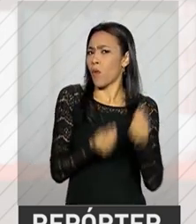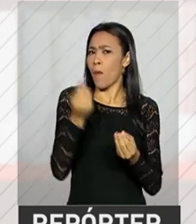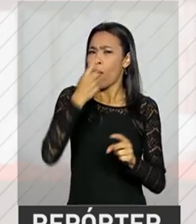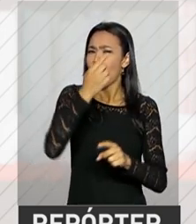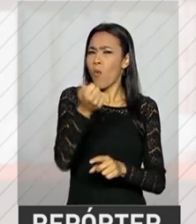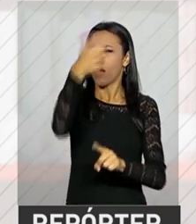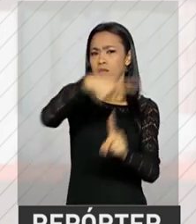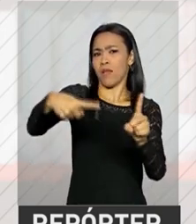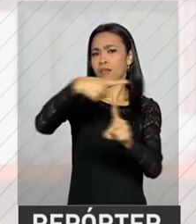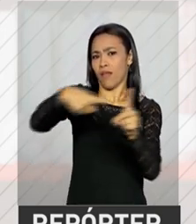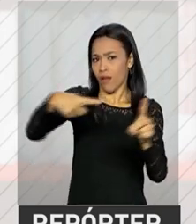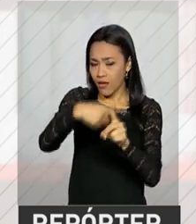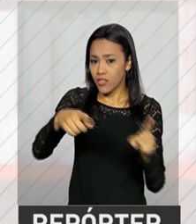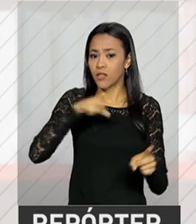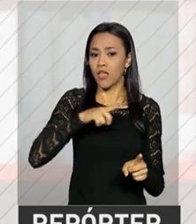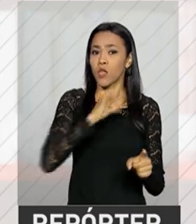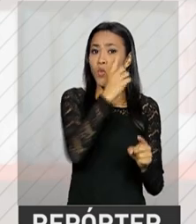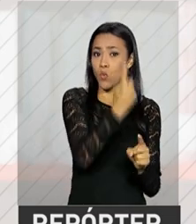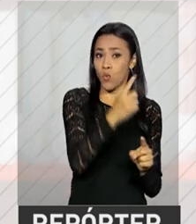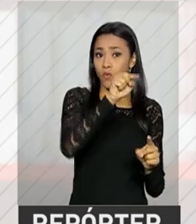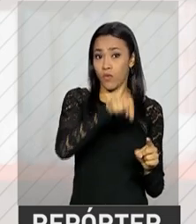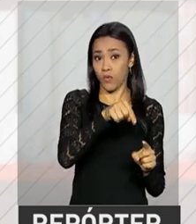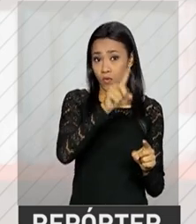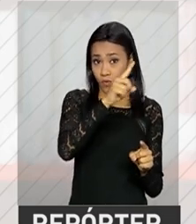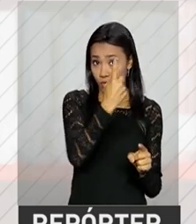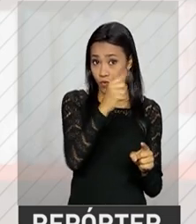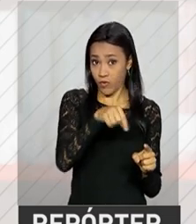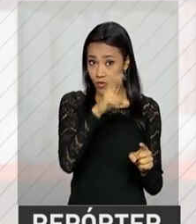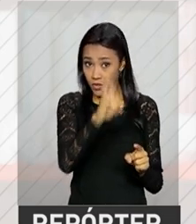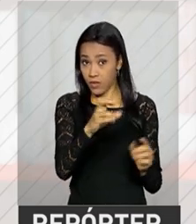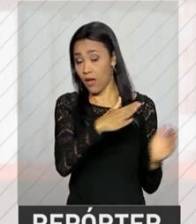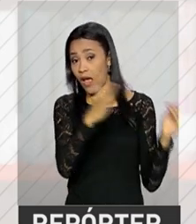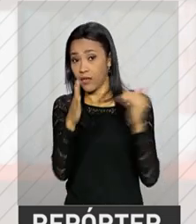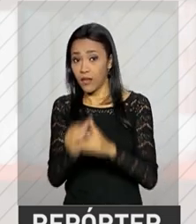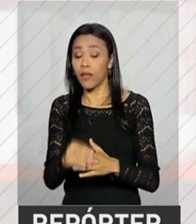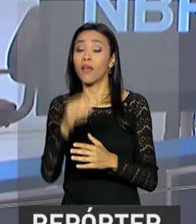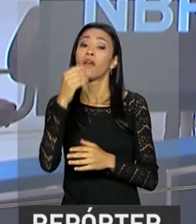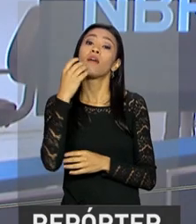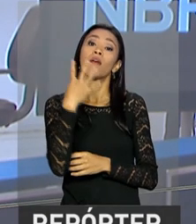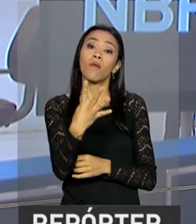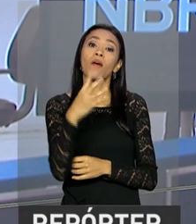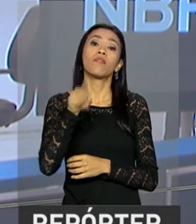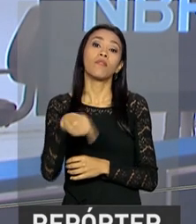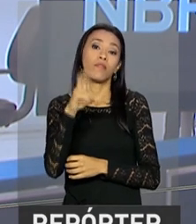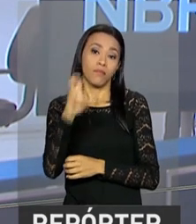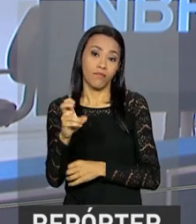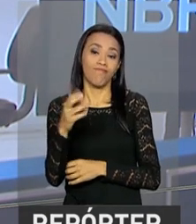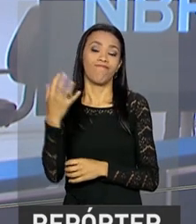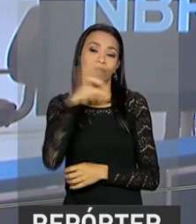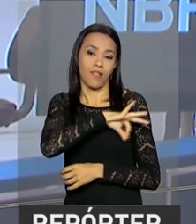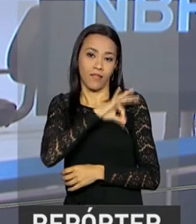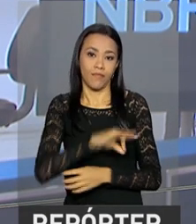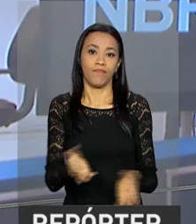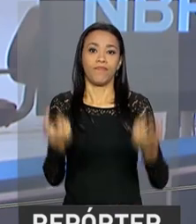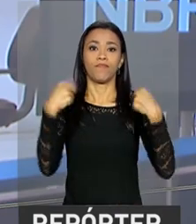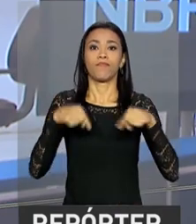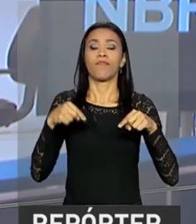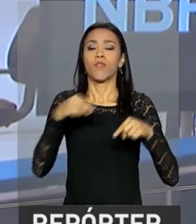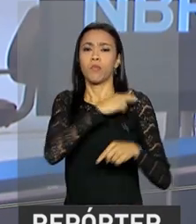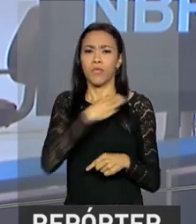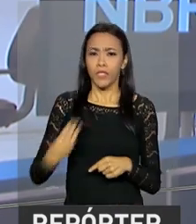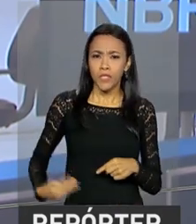dos Estudantes T renda entre 1,5 e 4,5 salários mínimos o ministro da Fazenda Henrique